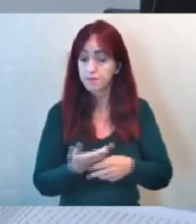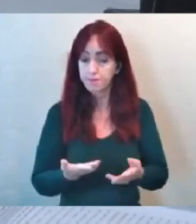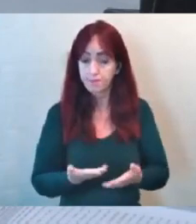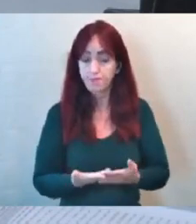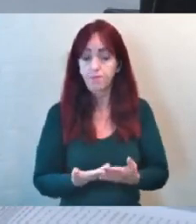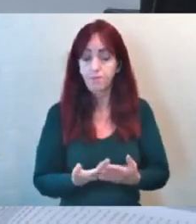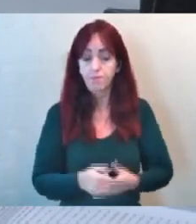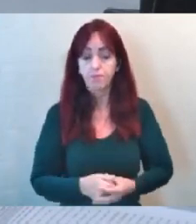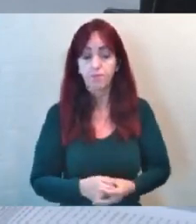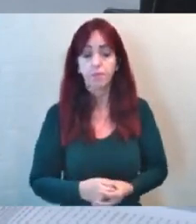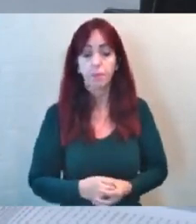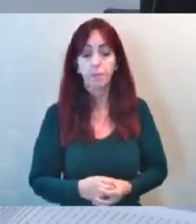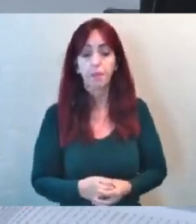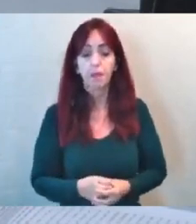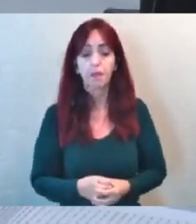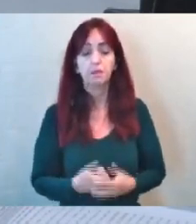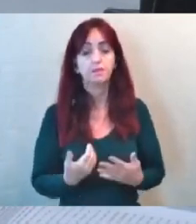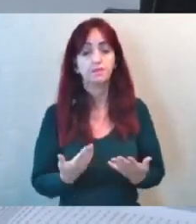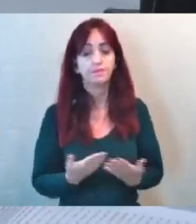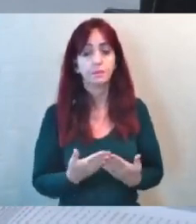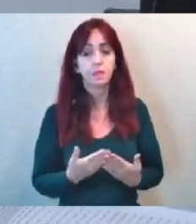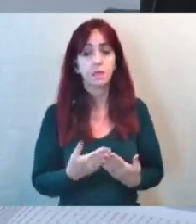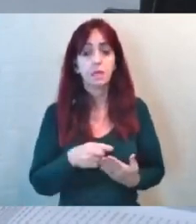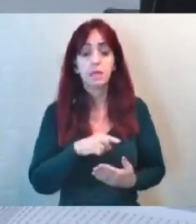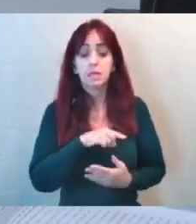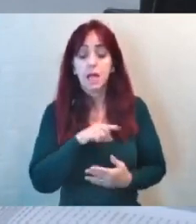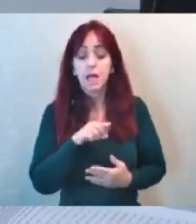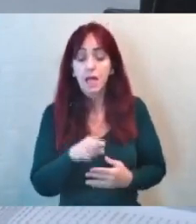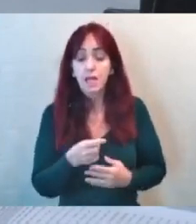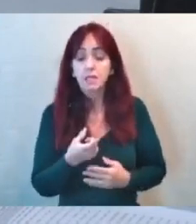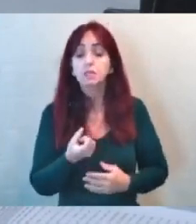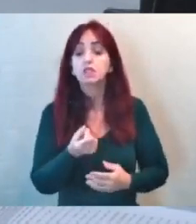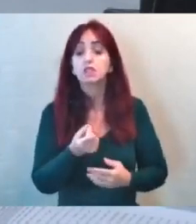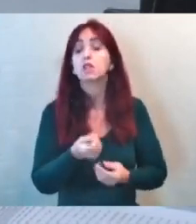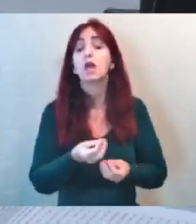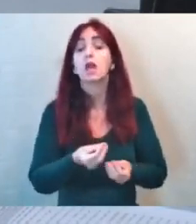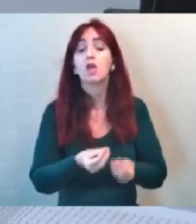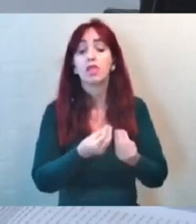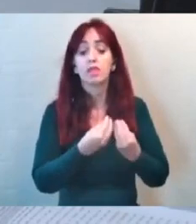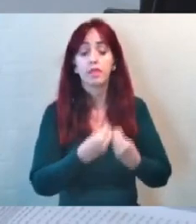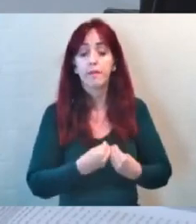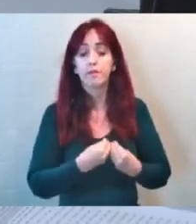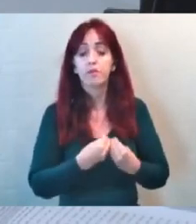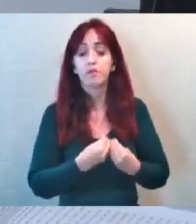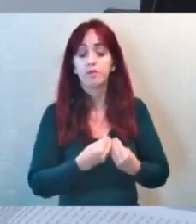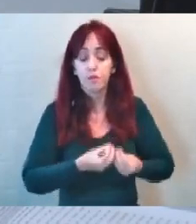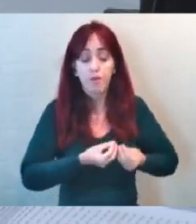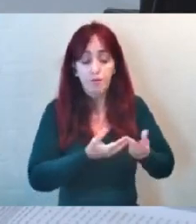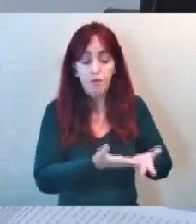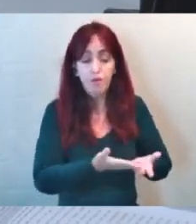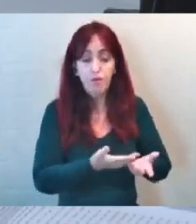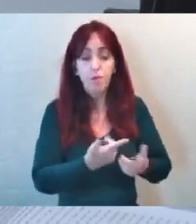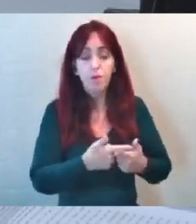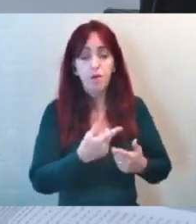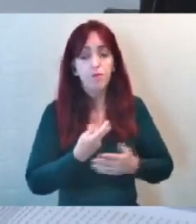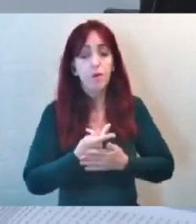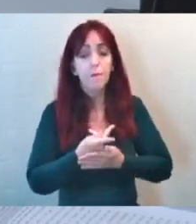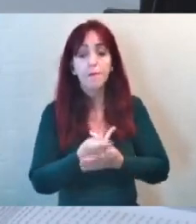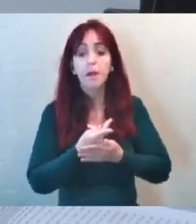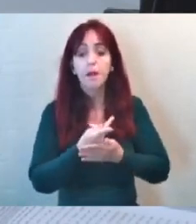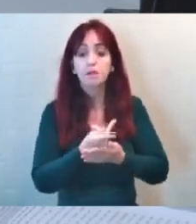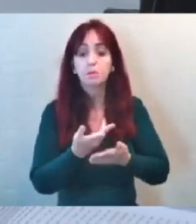Calil. Se essa devolução está sendo feita porque foi um empréstimo, não caberia ao